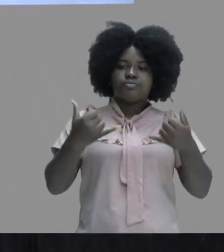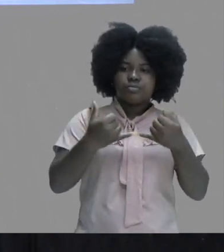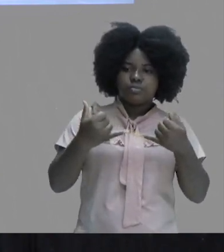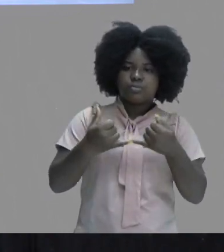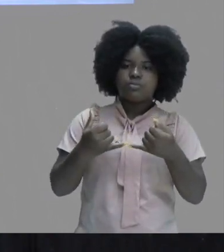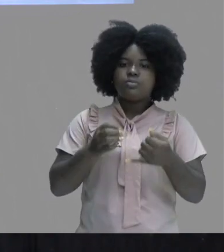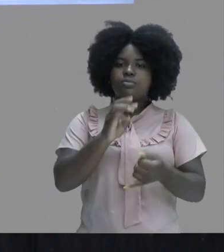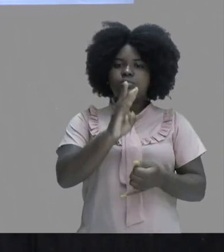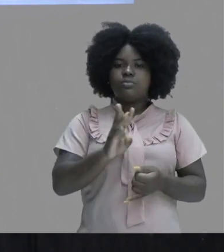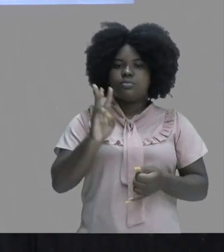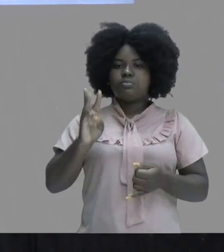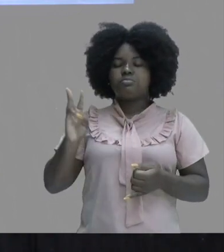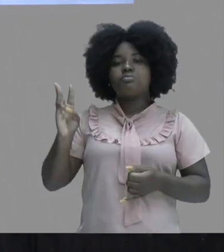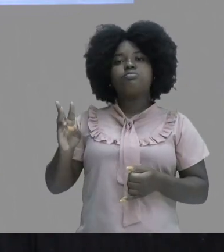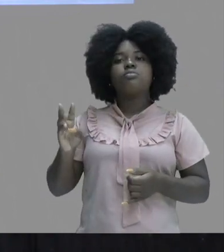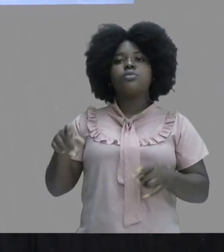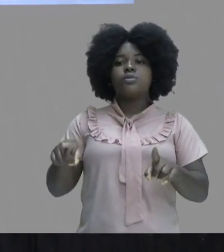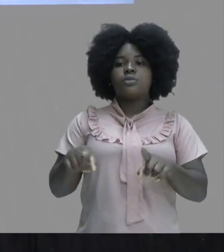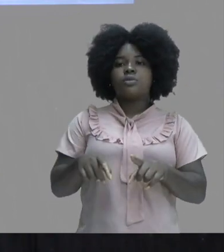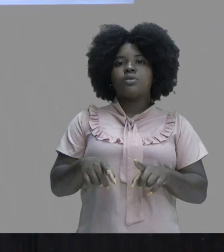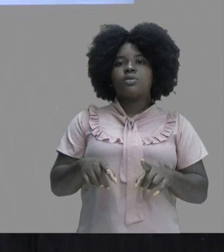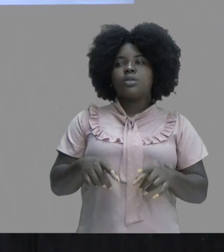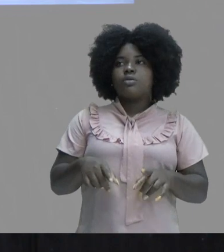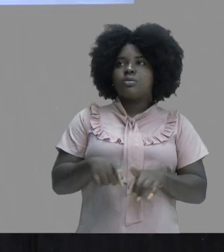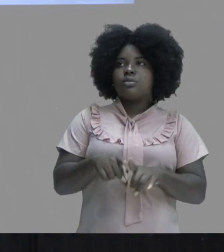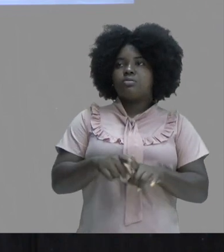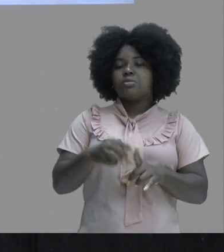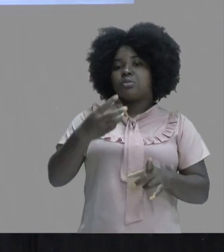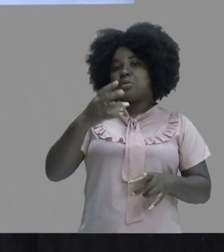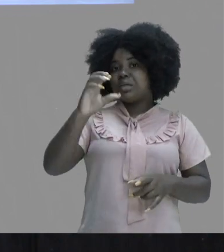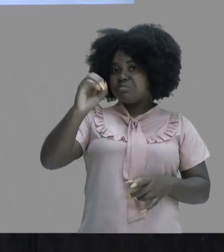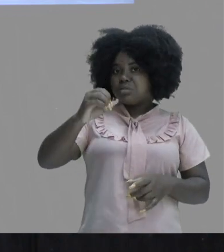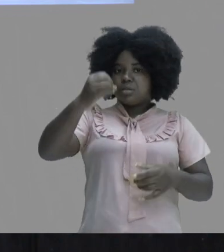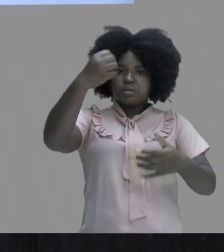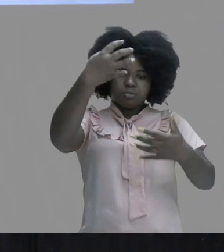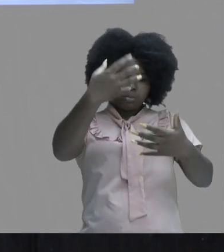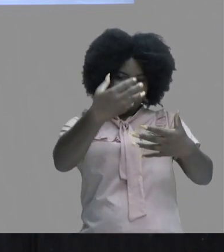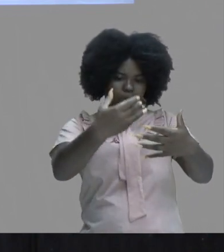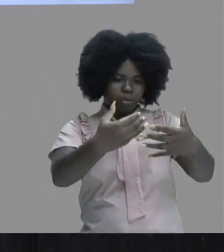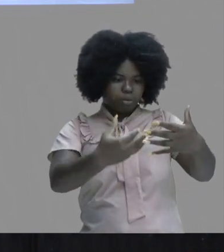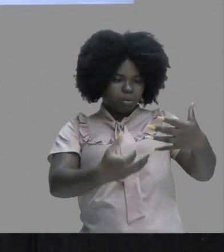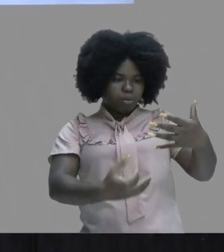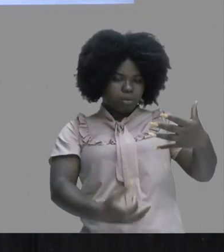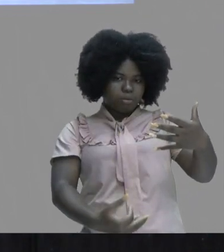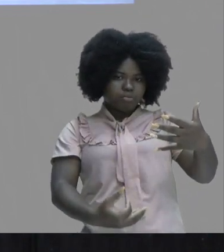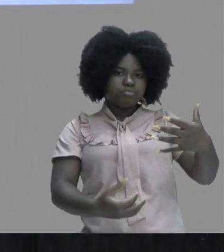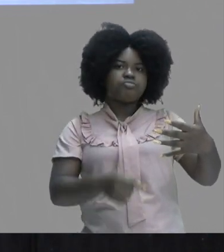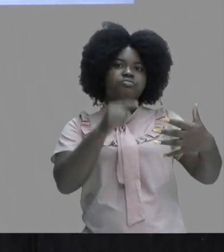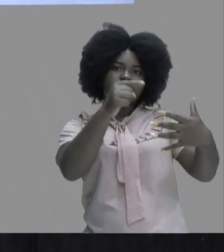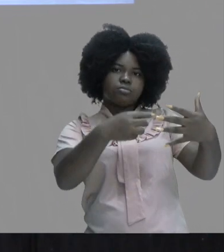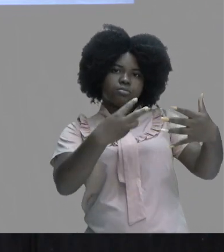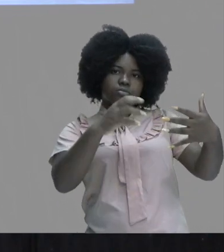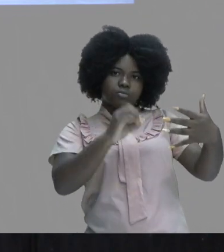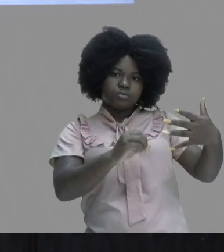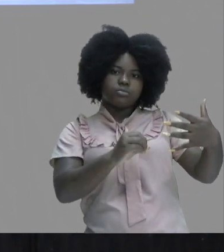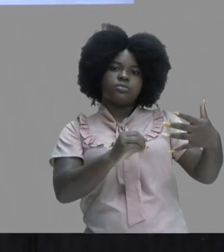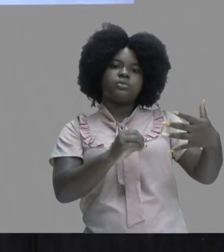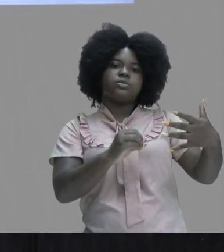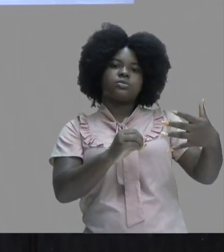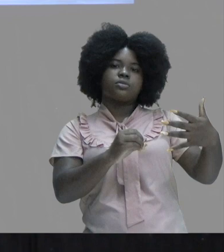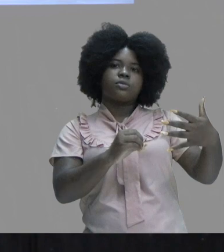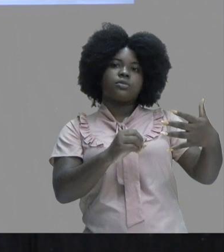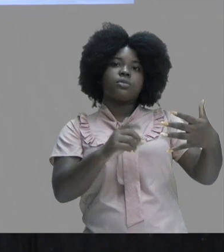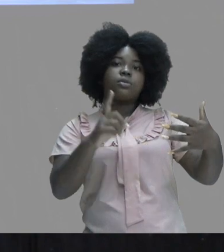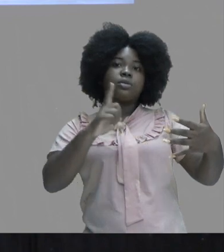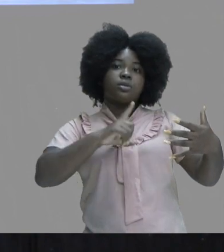né, para você baixar a declaração inteira. E tem 30 artigos, beleza? Desses 30, eu separei 3, porque não ia dar